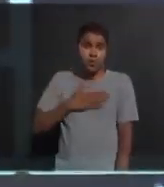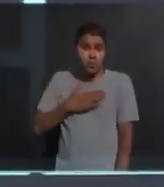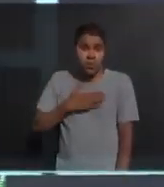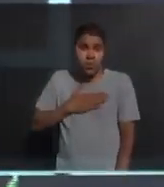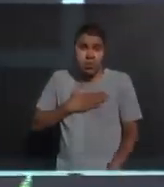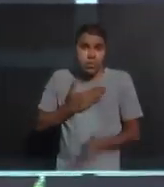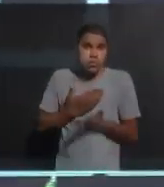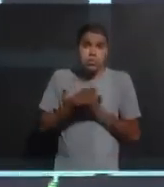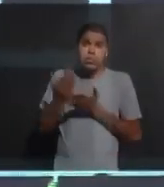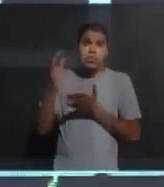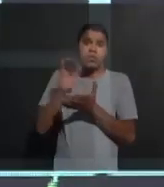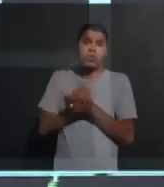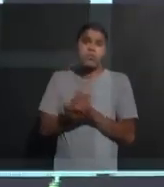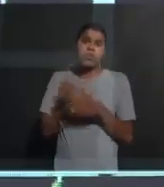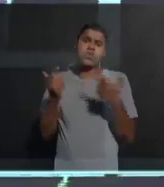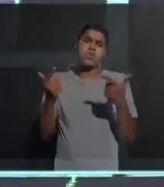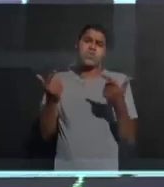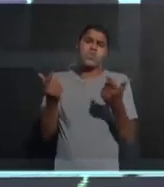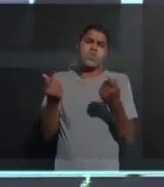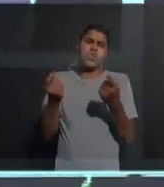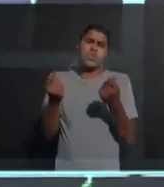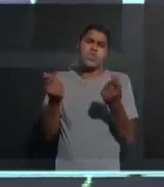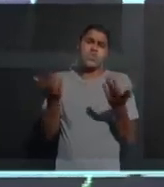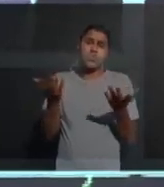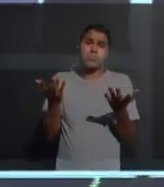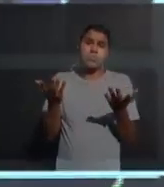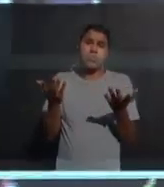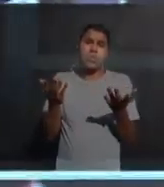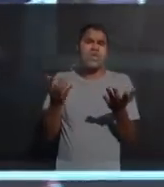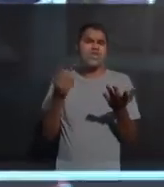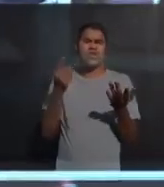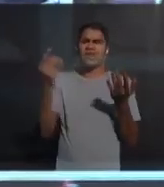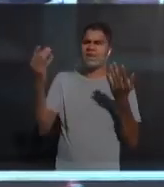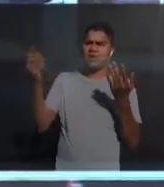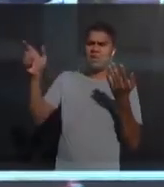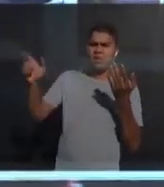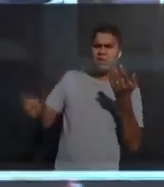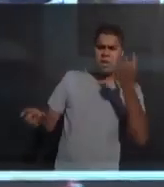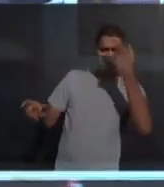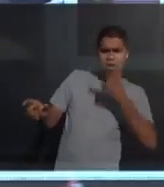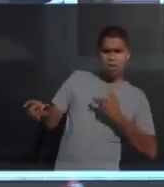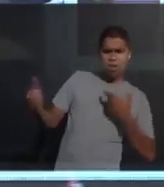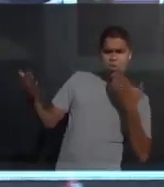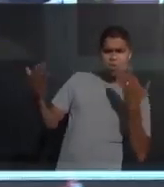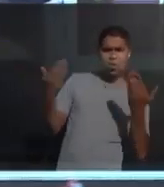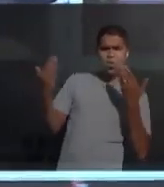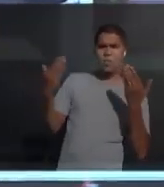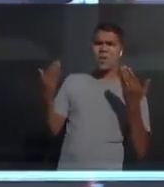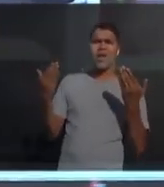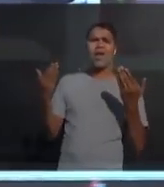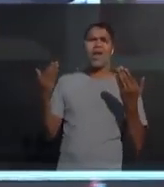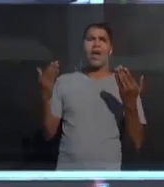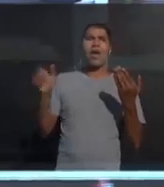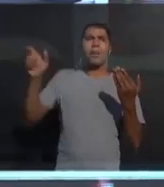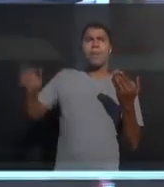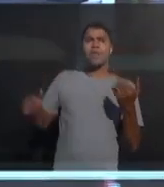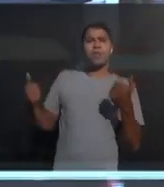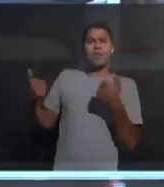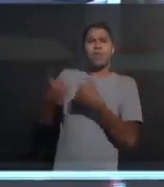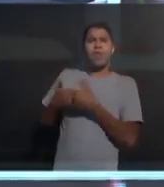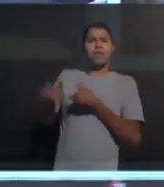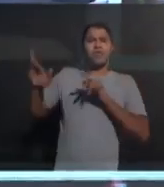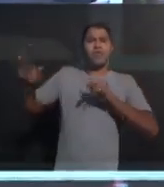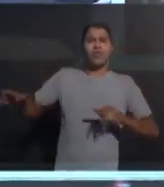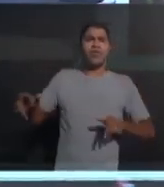lhes o casamento a gente não tinha condições financeiras então não se compare a sua história é diferente da pessoa que está do seu lado você